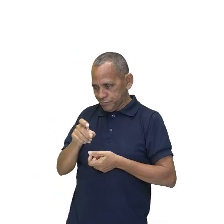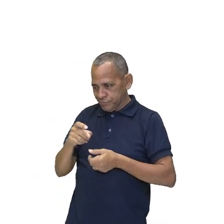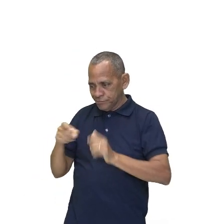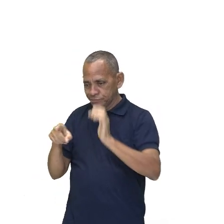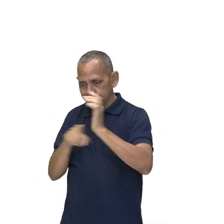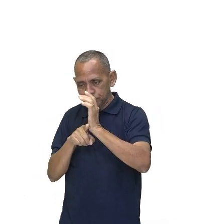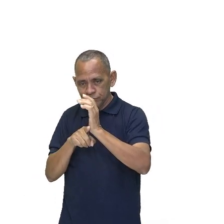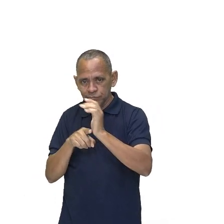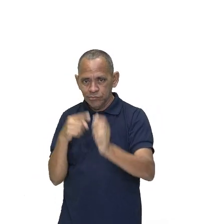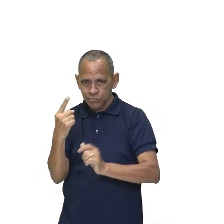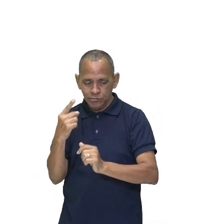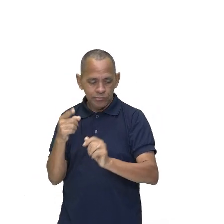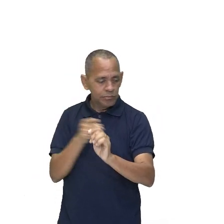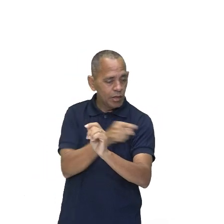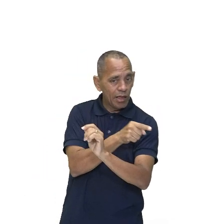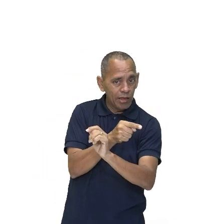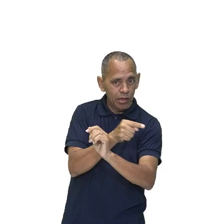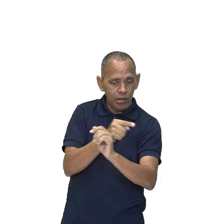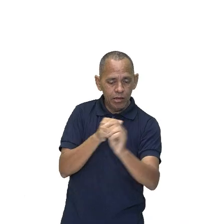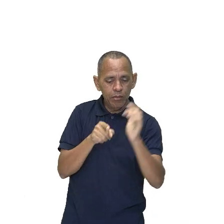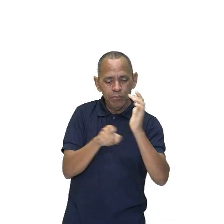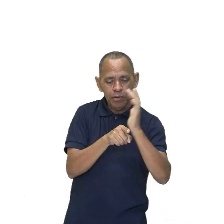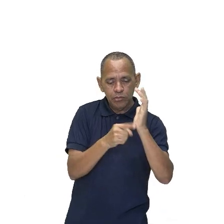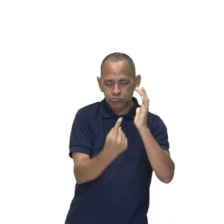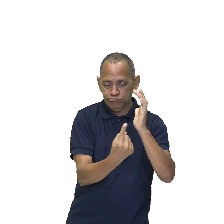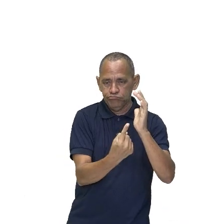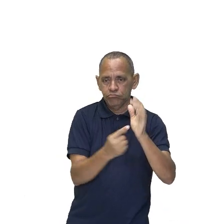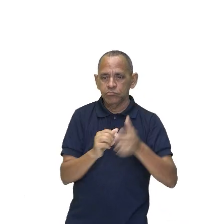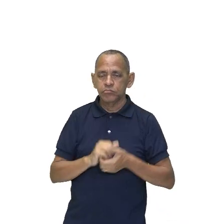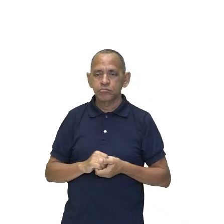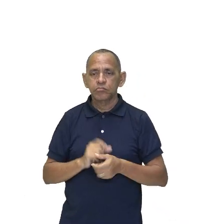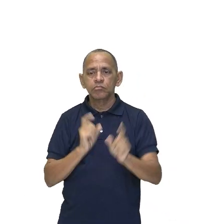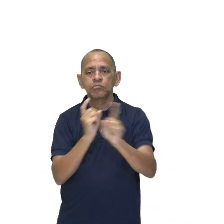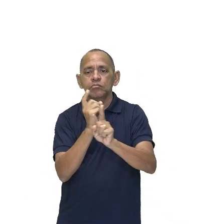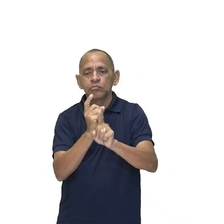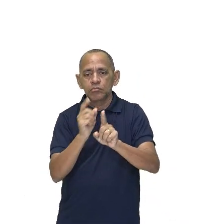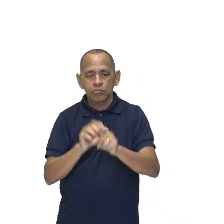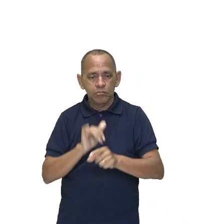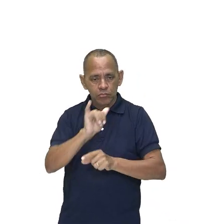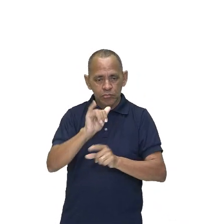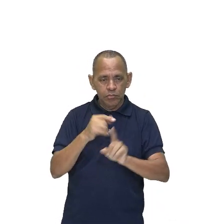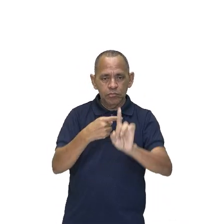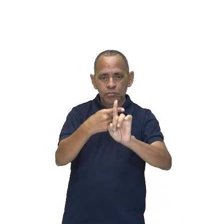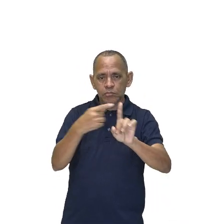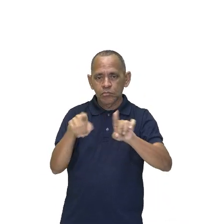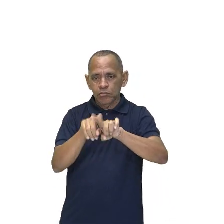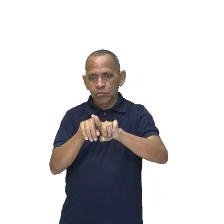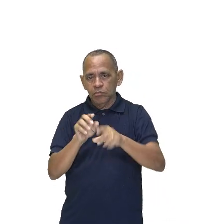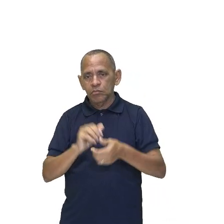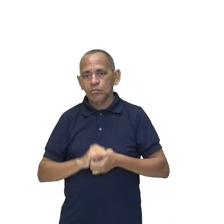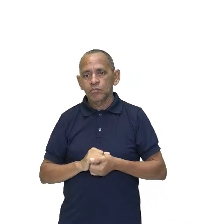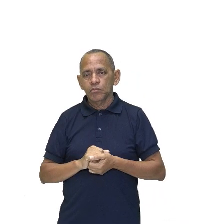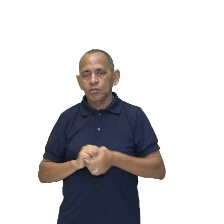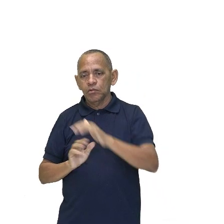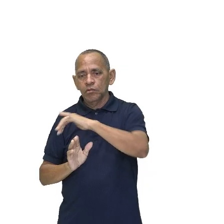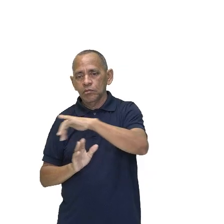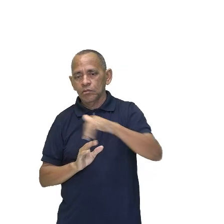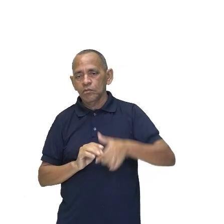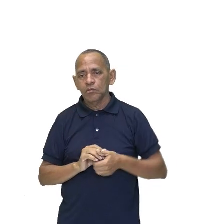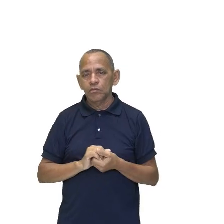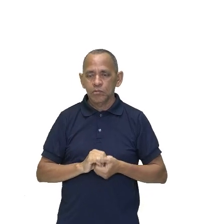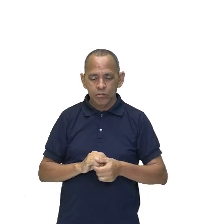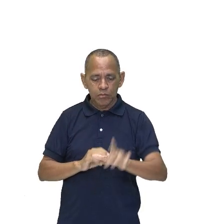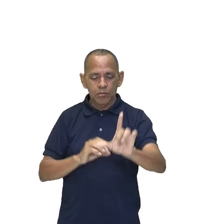o y2 positivo. Então, nós já temos ali também no nosso plano cartesiano. Próximo ponto, x é 0 e